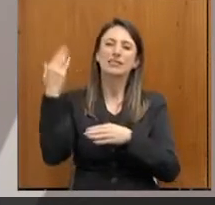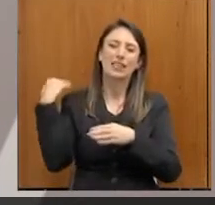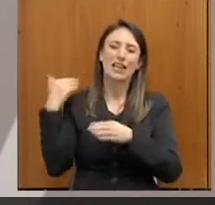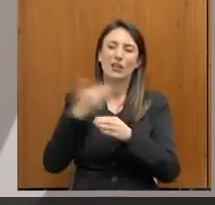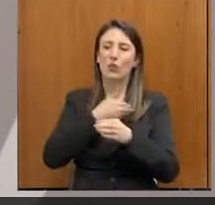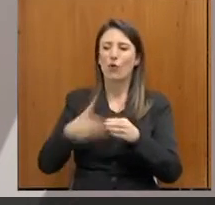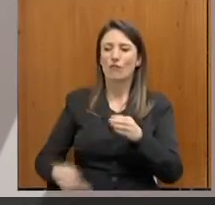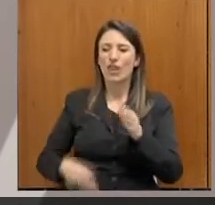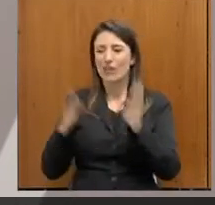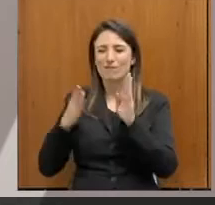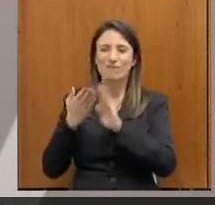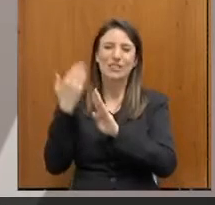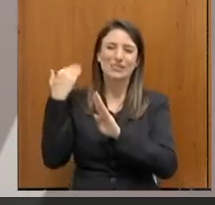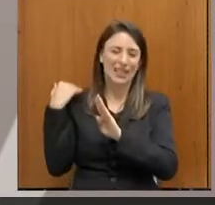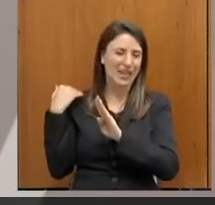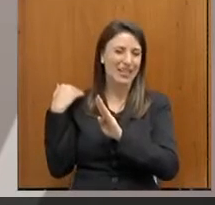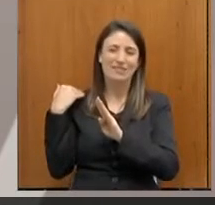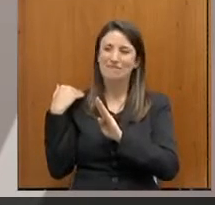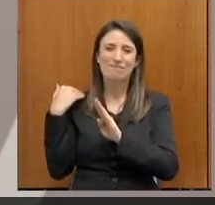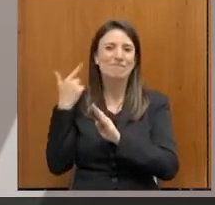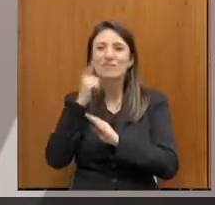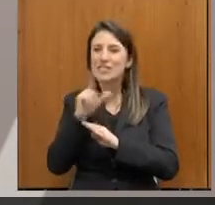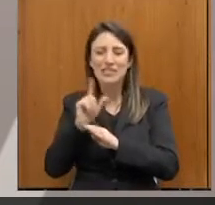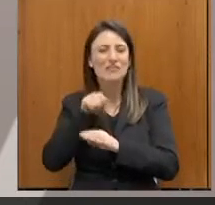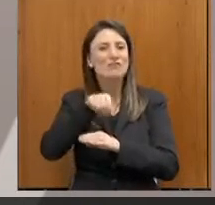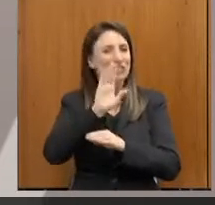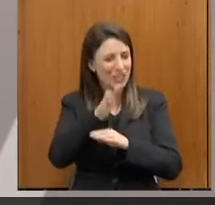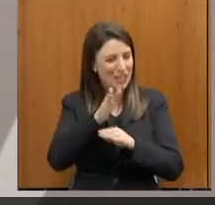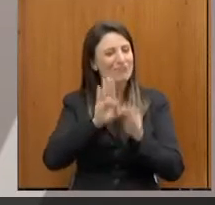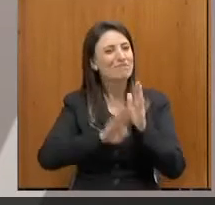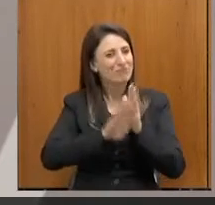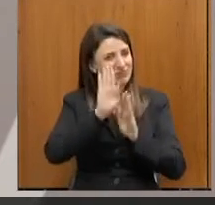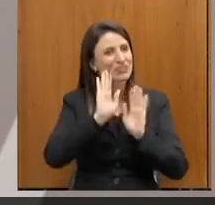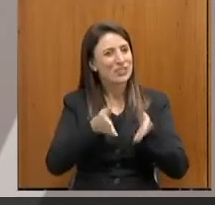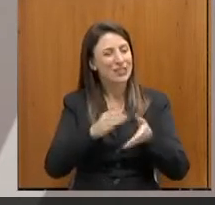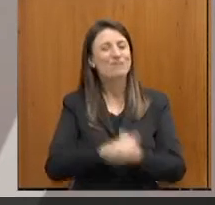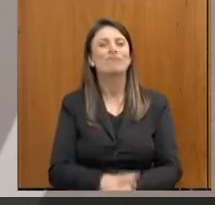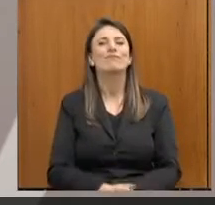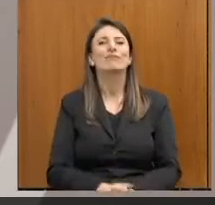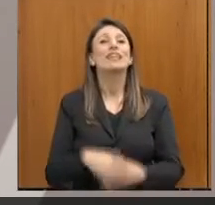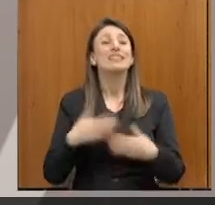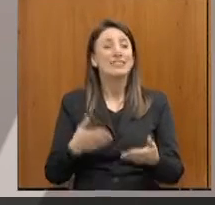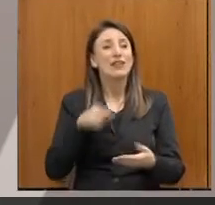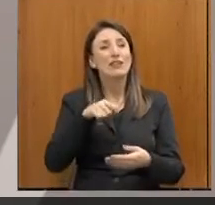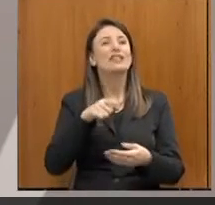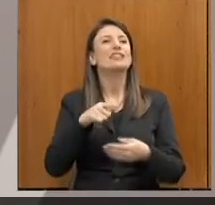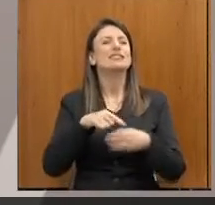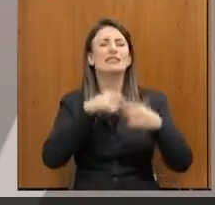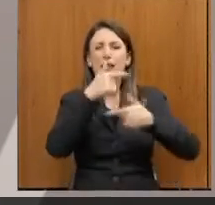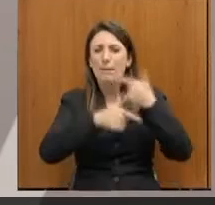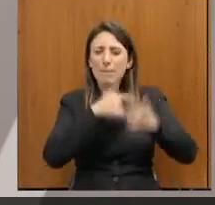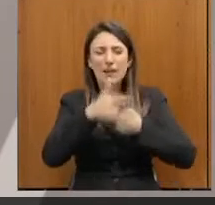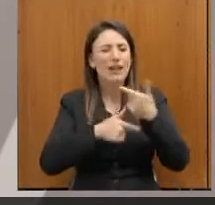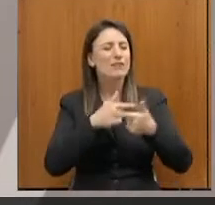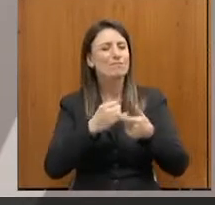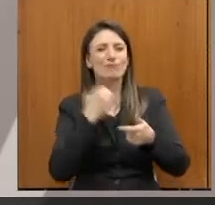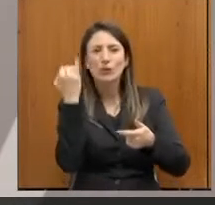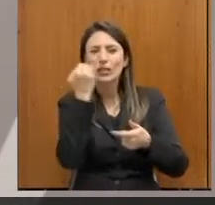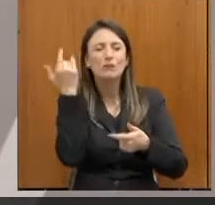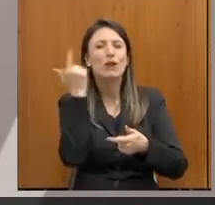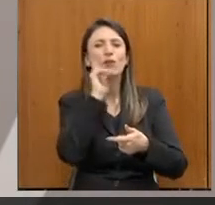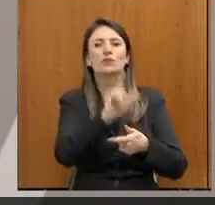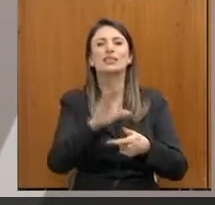extensão mas mais importante do que isso na minha avaliação é o trabalho feito para desbloquear testar Minas Gerais